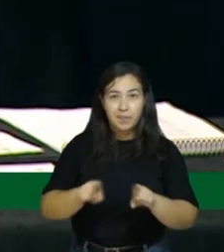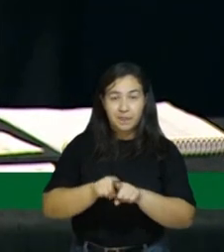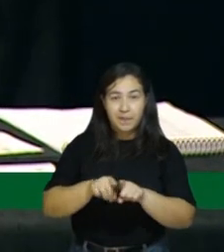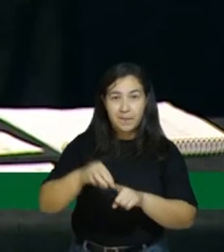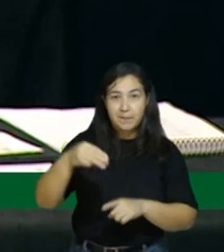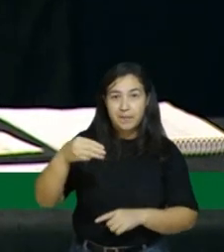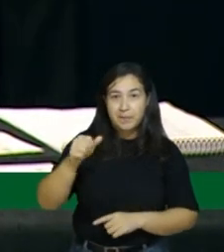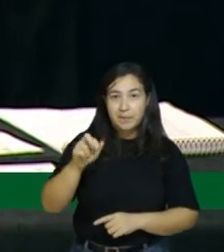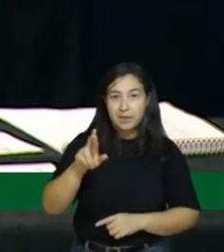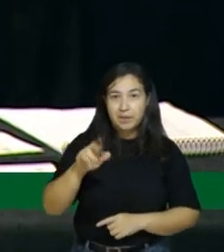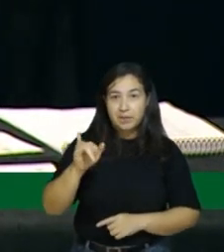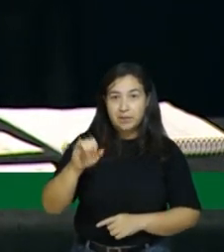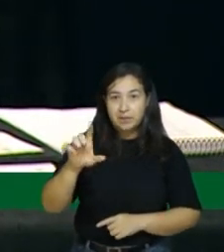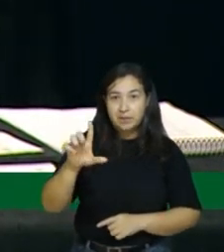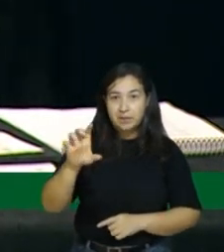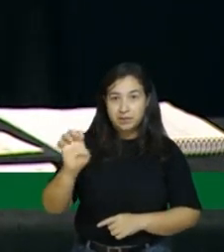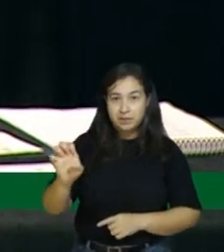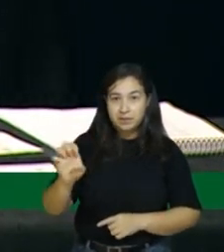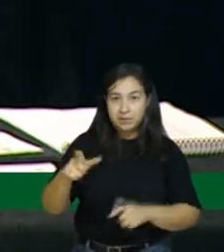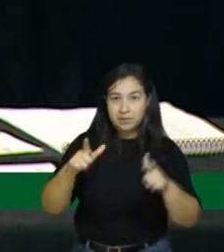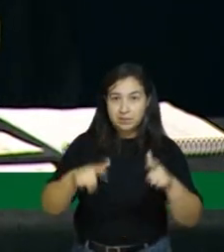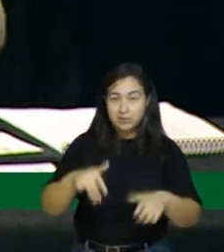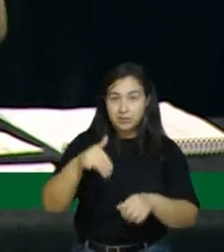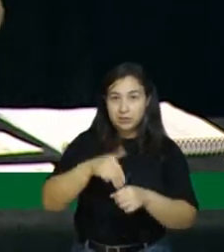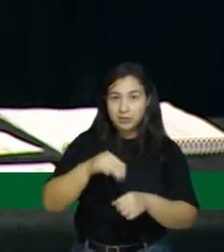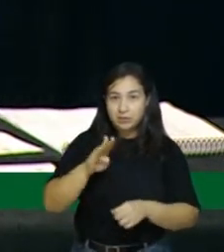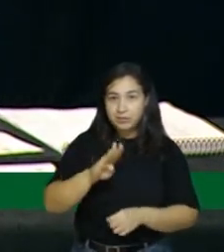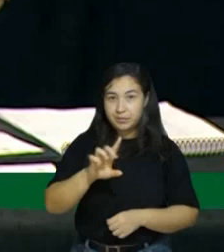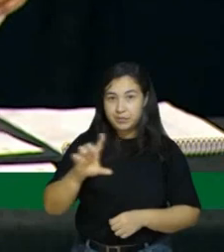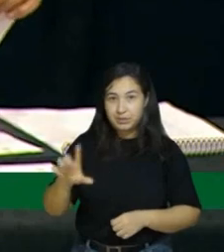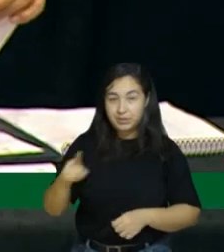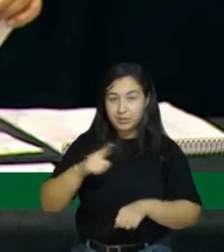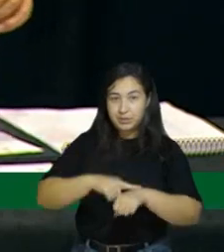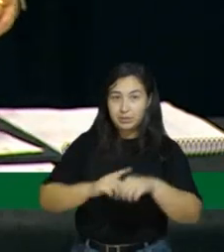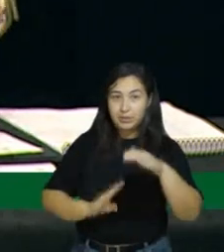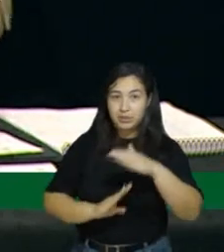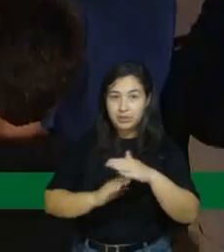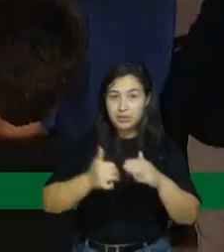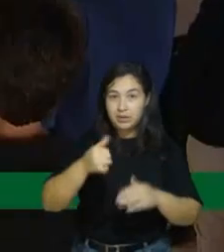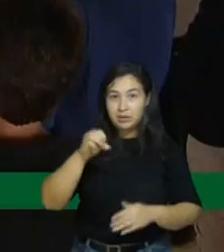Silva município de pelo tempo de até 10